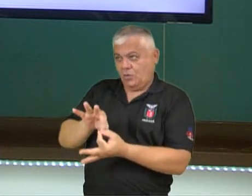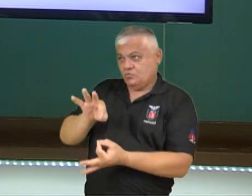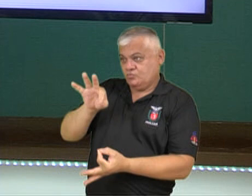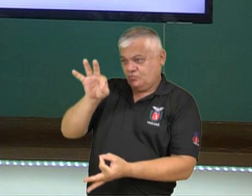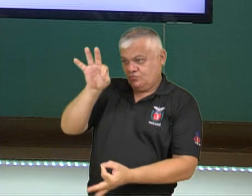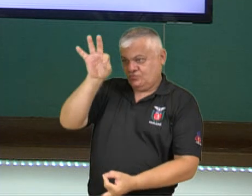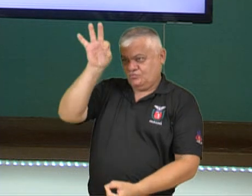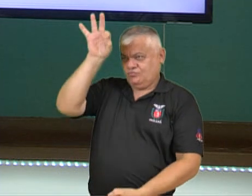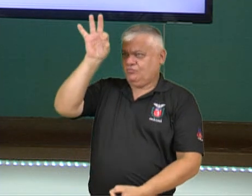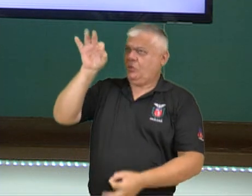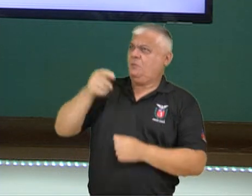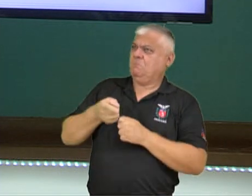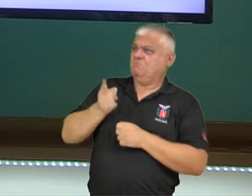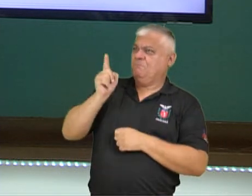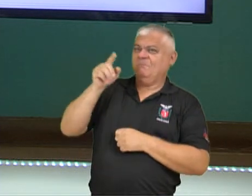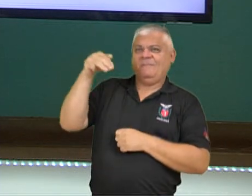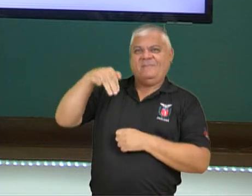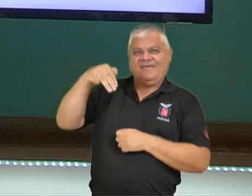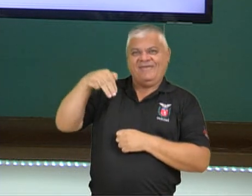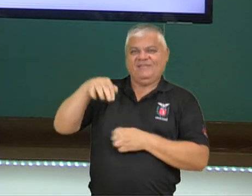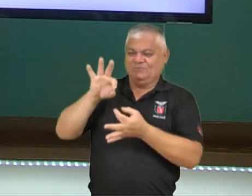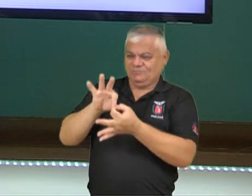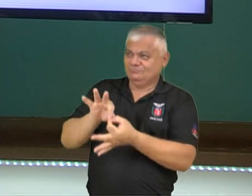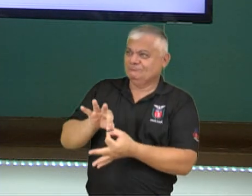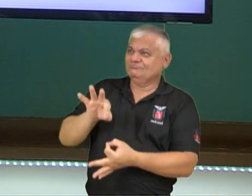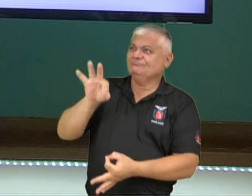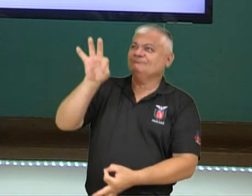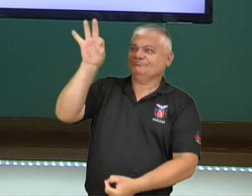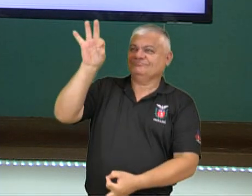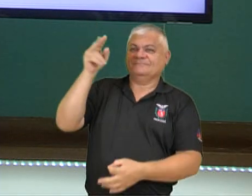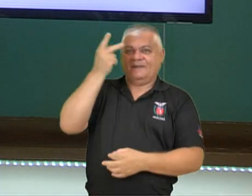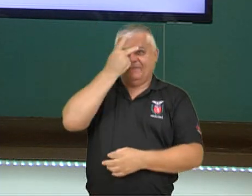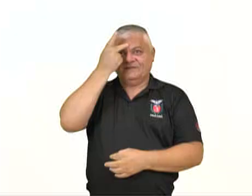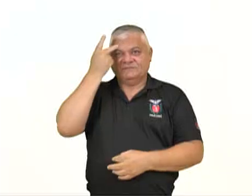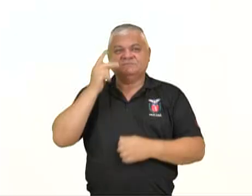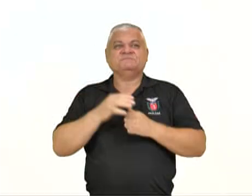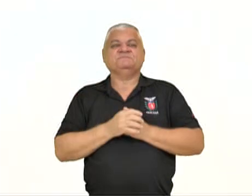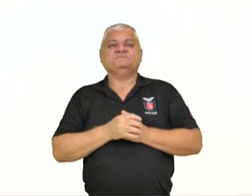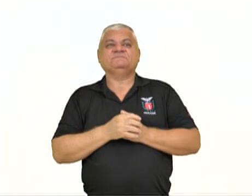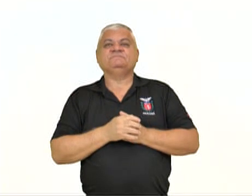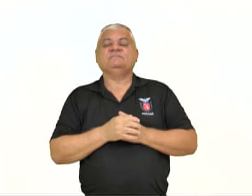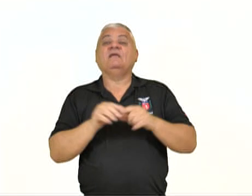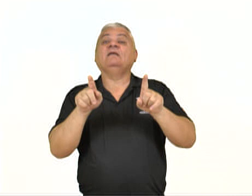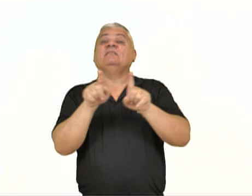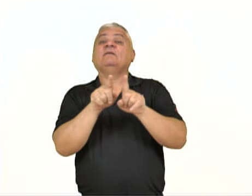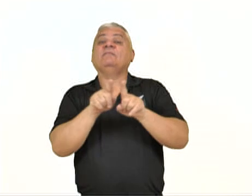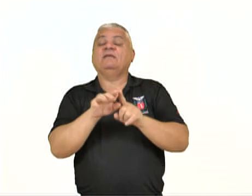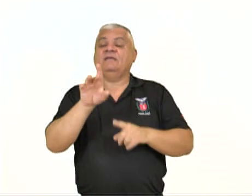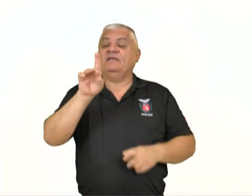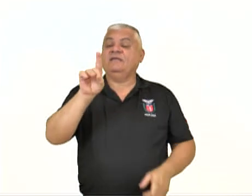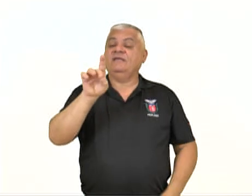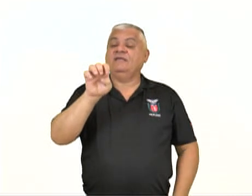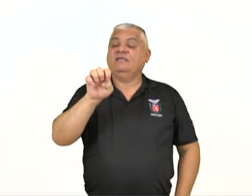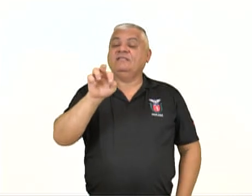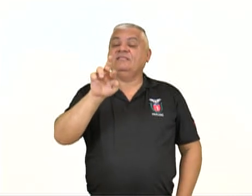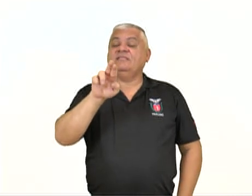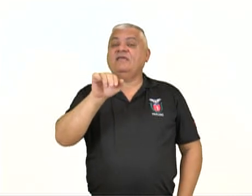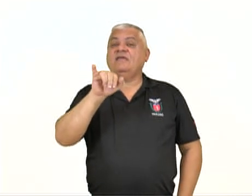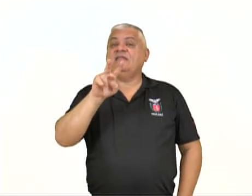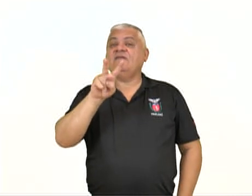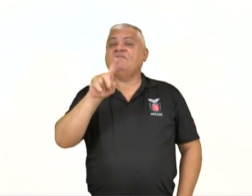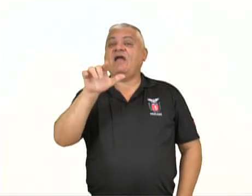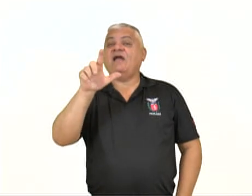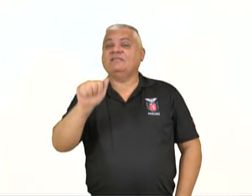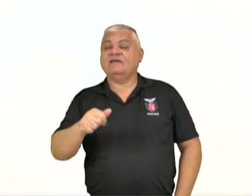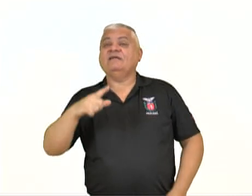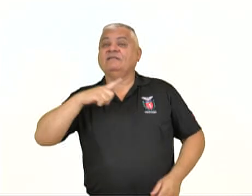escala, né, que está medindo o comprimento, no caso a altura da pessoa. Nós temos as chamadas grandezas derivadas, são escritas pela combinação de